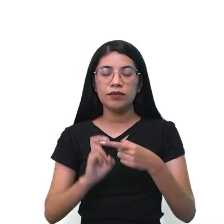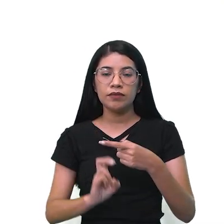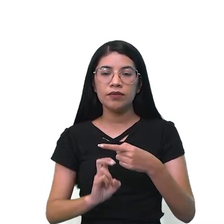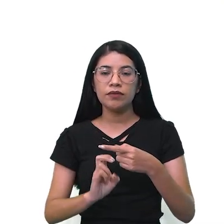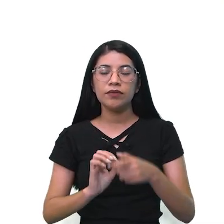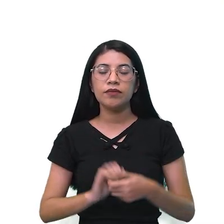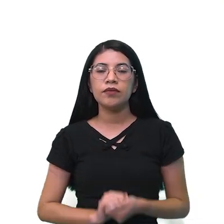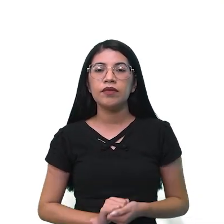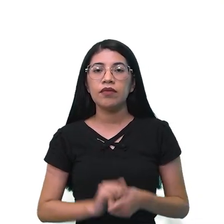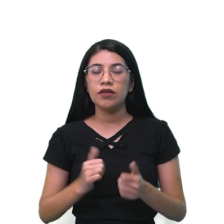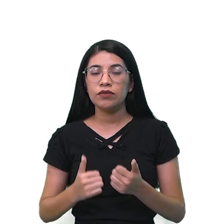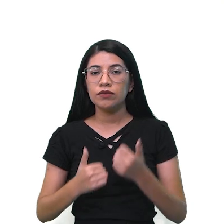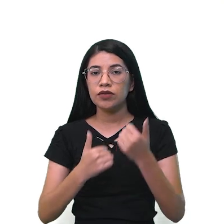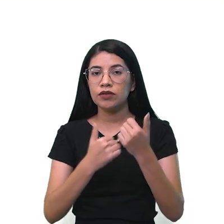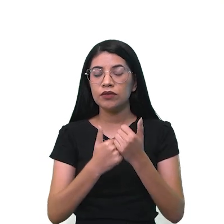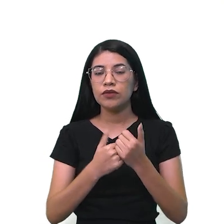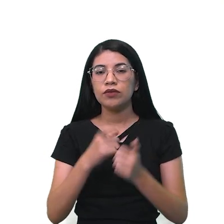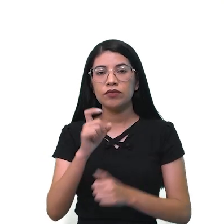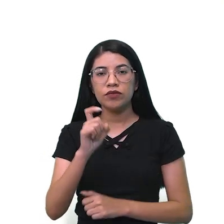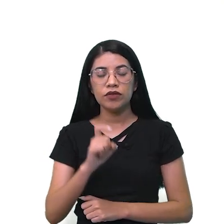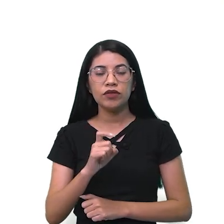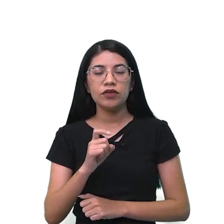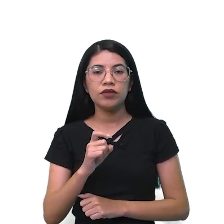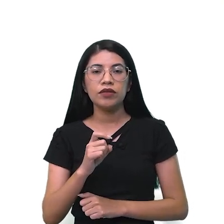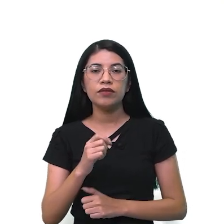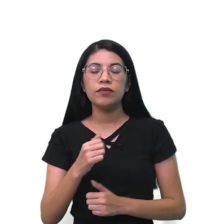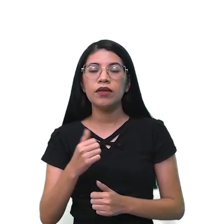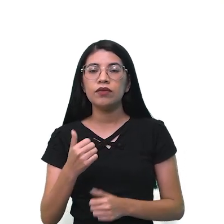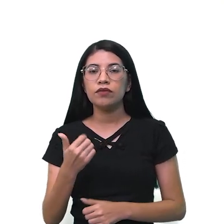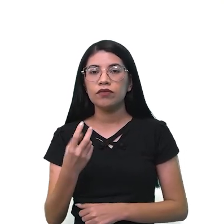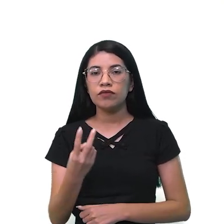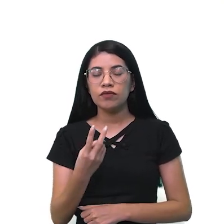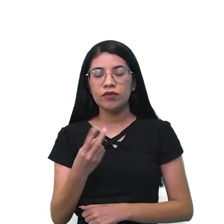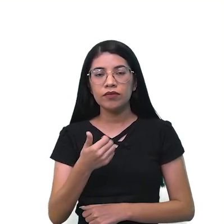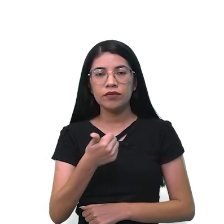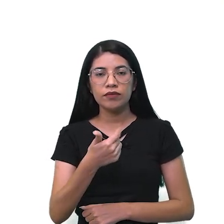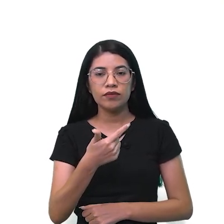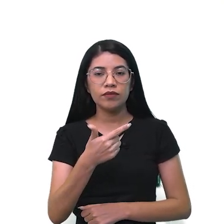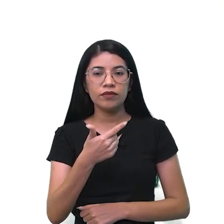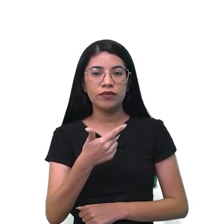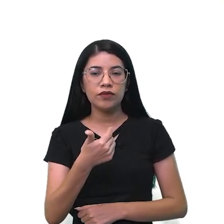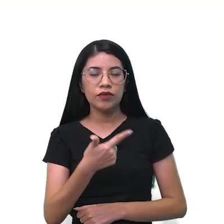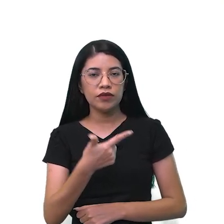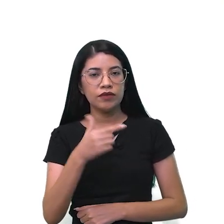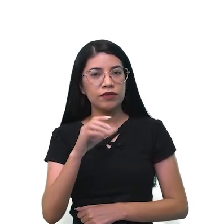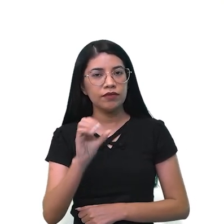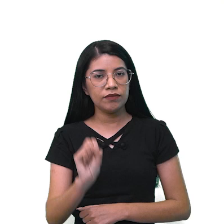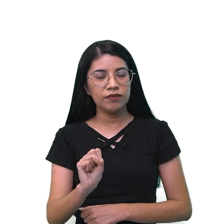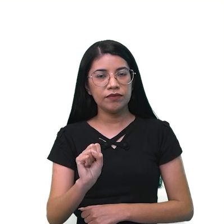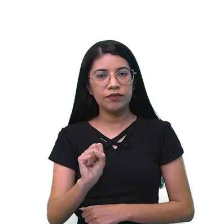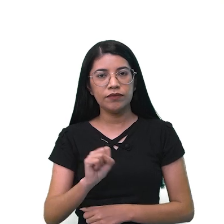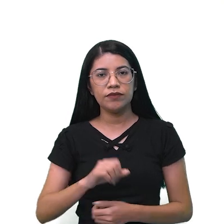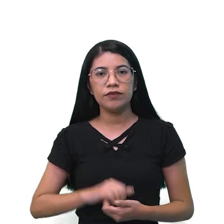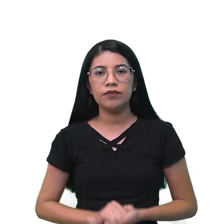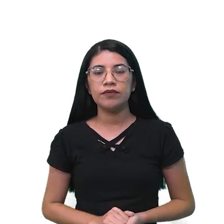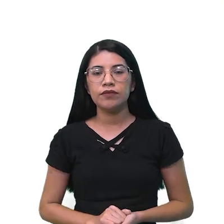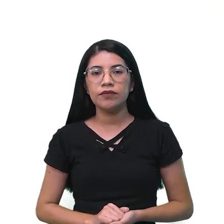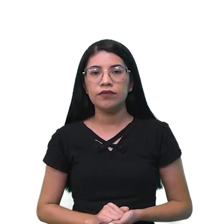eu vou tirar o x e vou colocar 180. Tudo isso aqui dividido para 5.